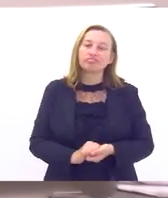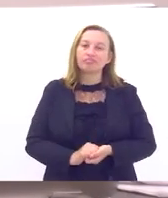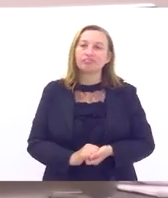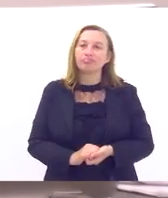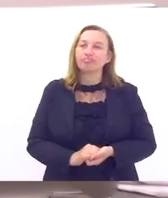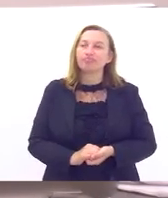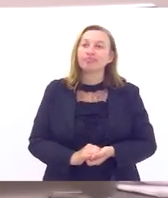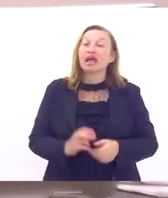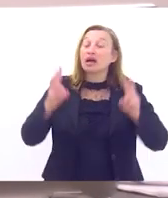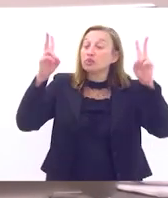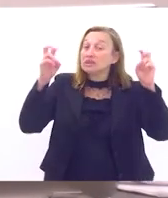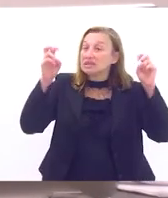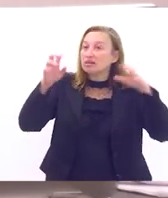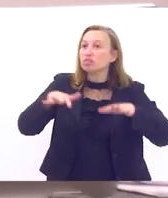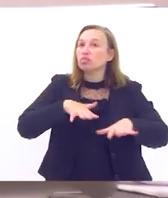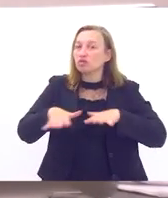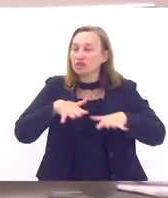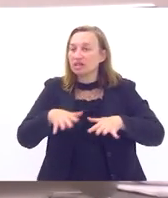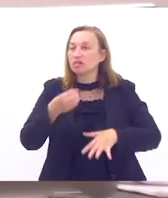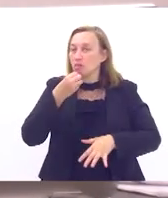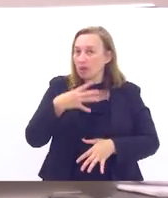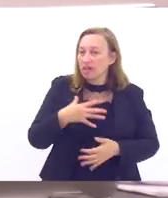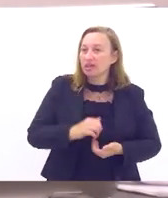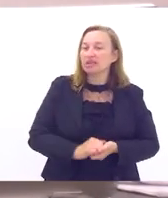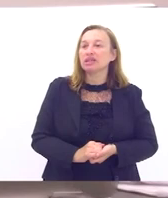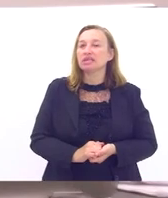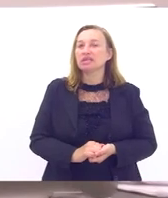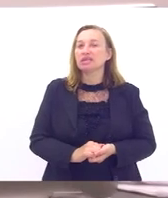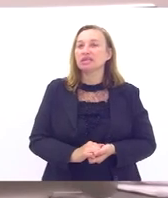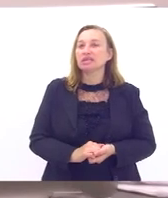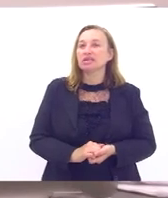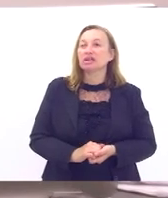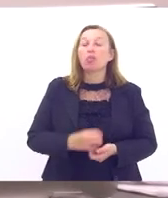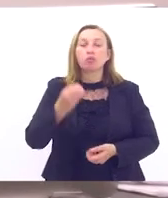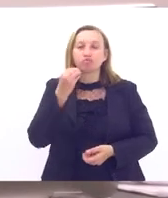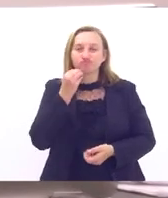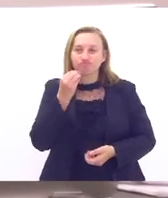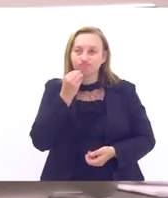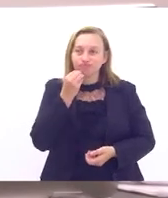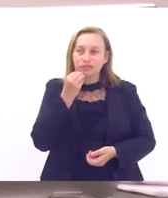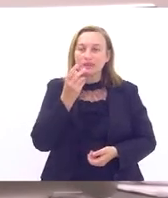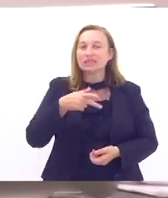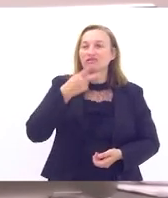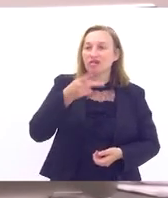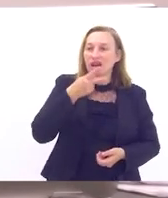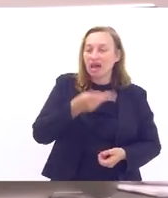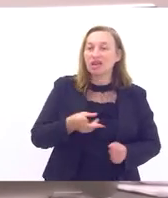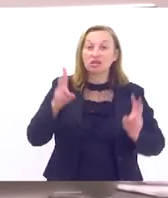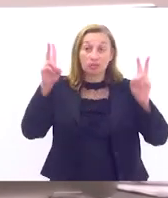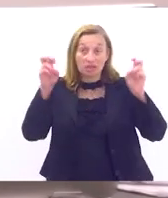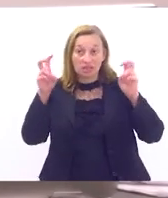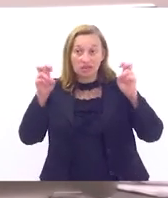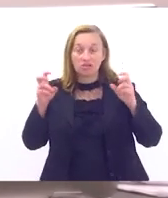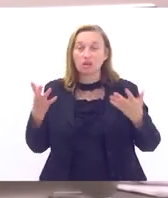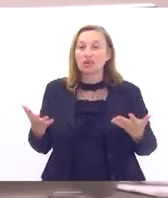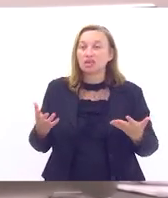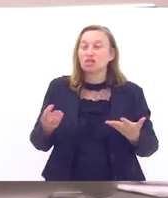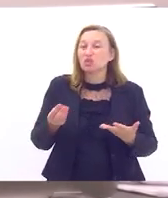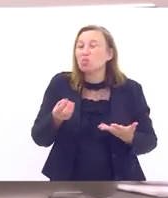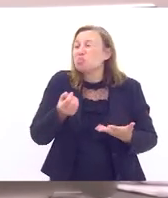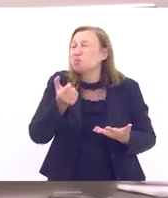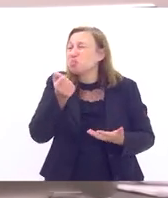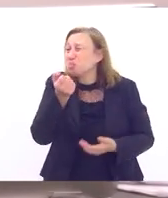tem me mobilizado bastante, né? E as oportunidades de falar sobre essa situação são muito